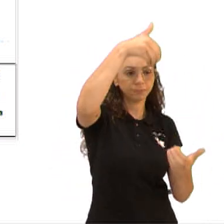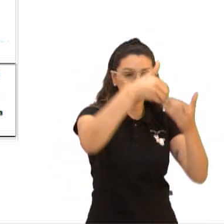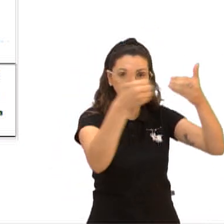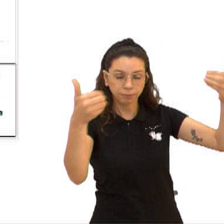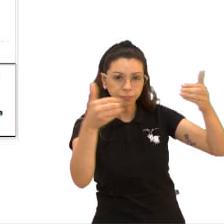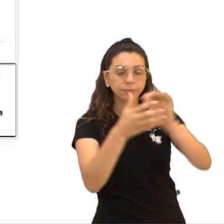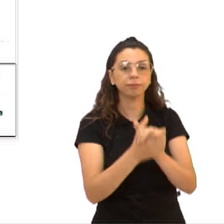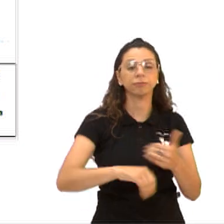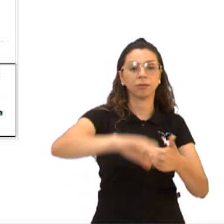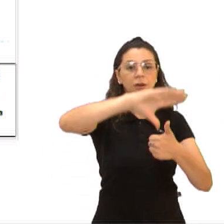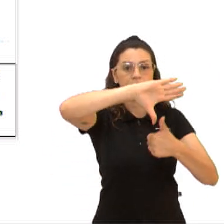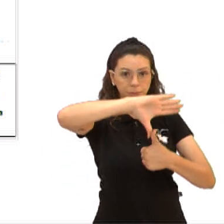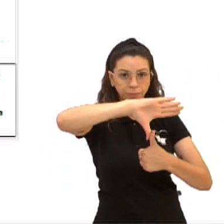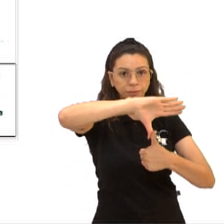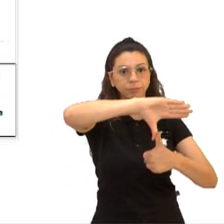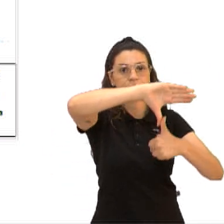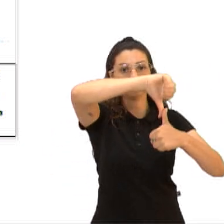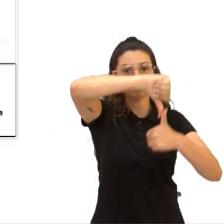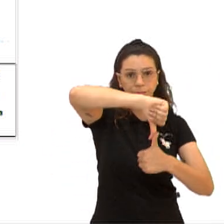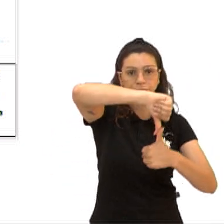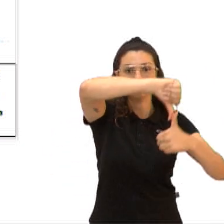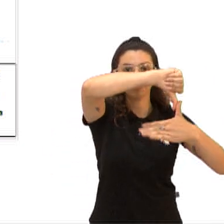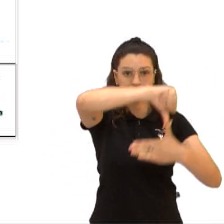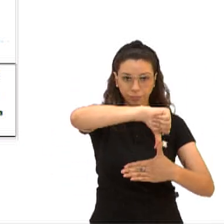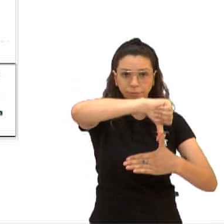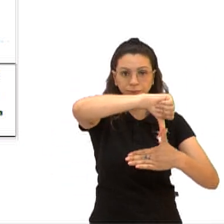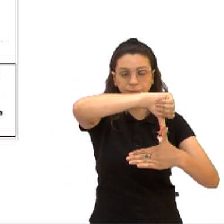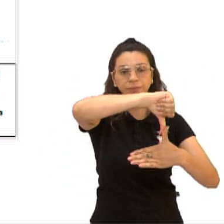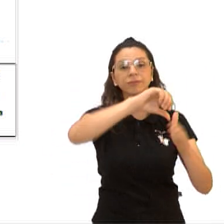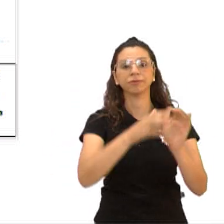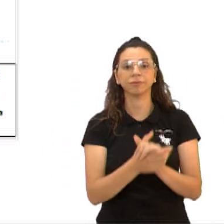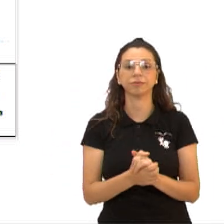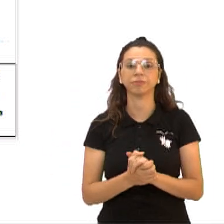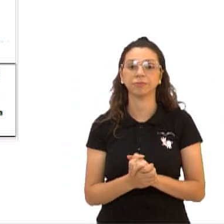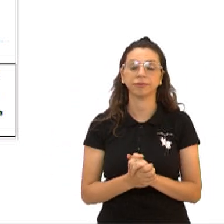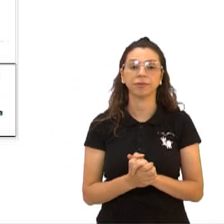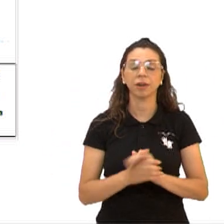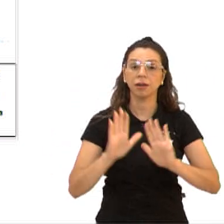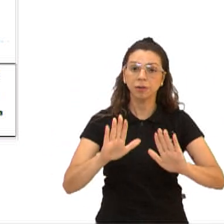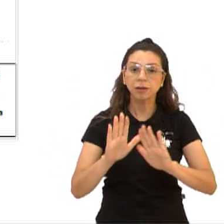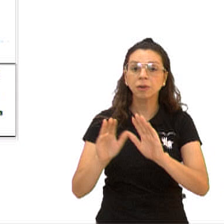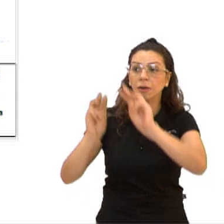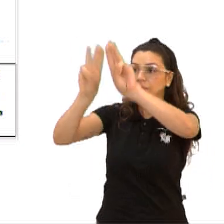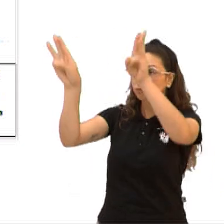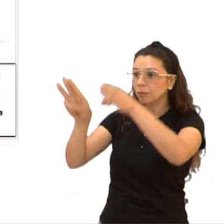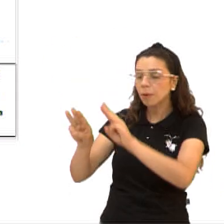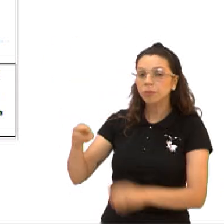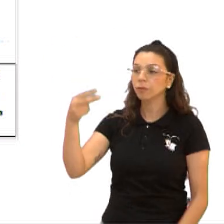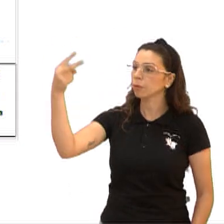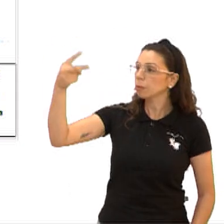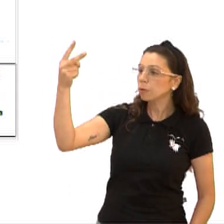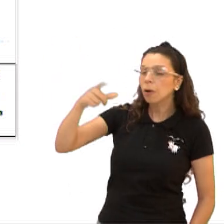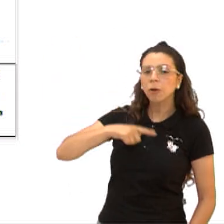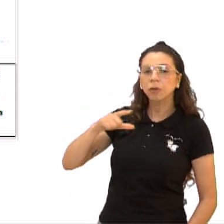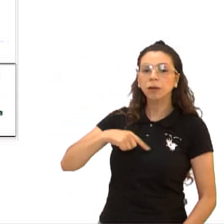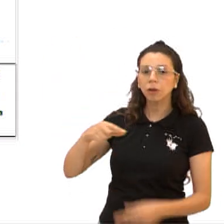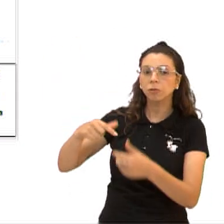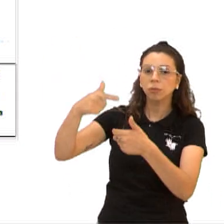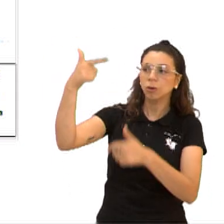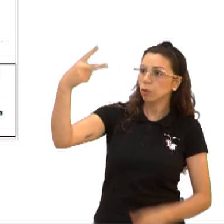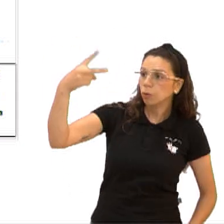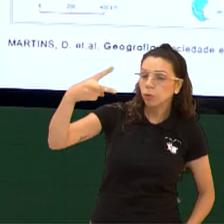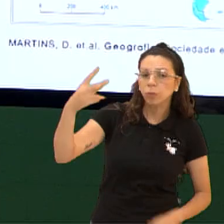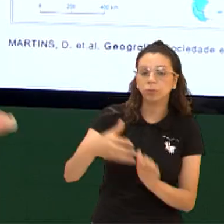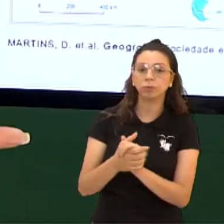seja, a América do Norte, a América Central e a América do Sul. Já o mapinha 2, ele tem duas divisões,